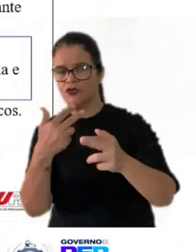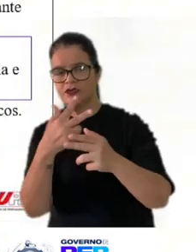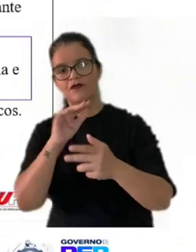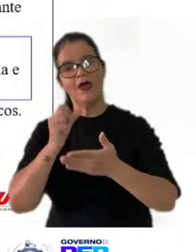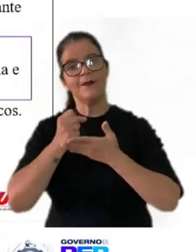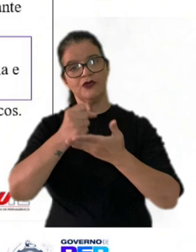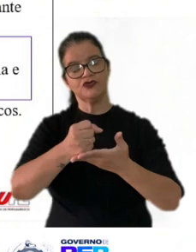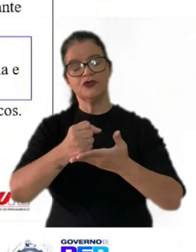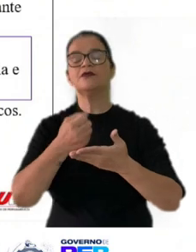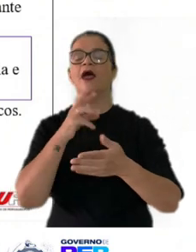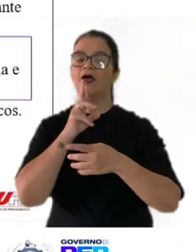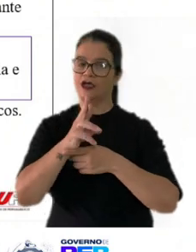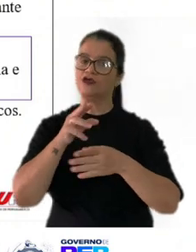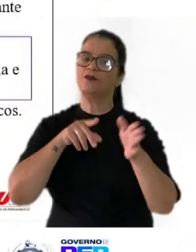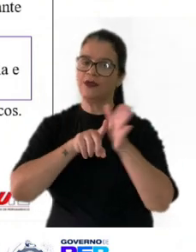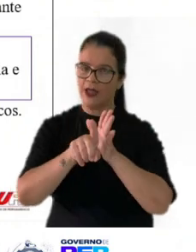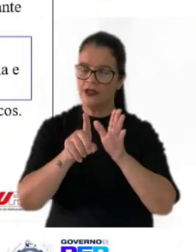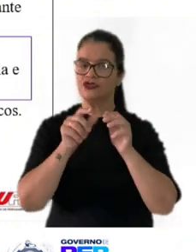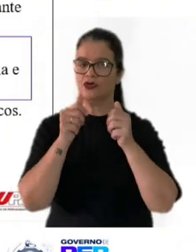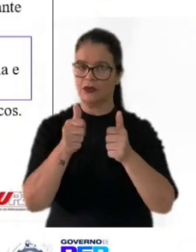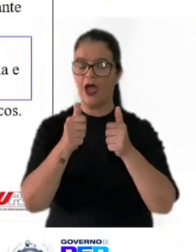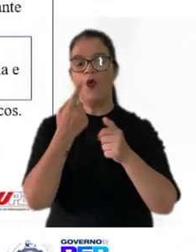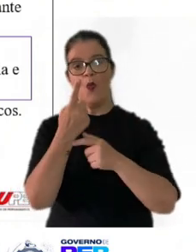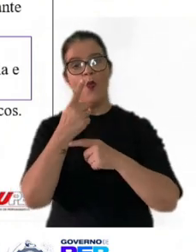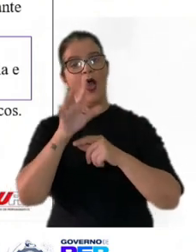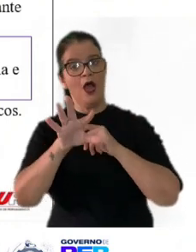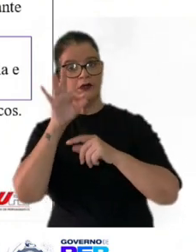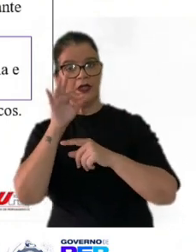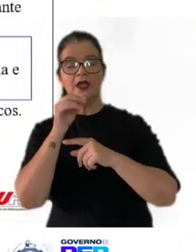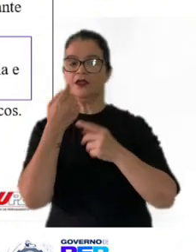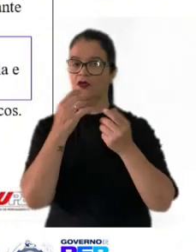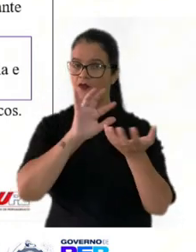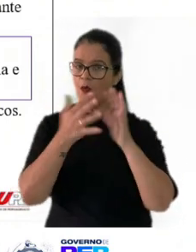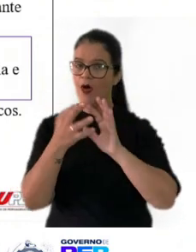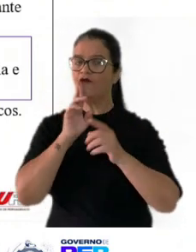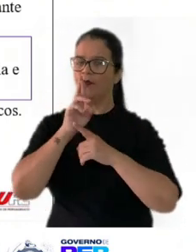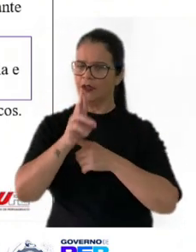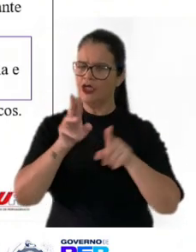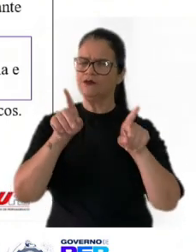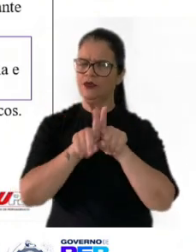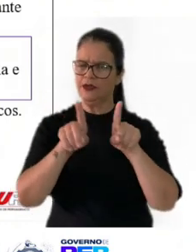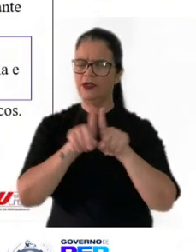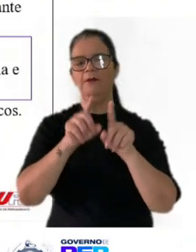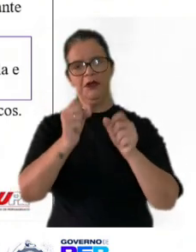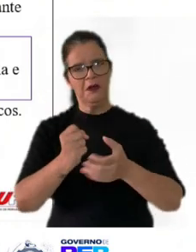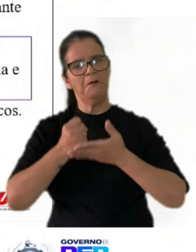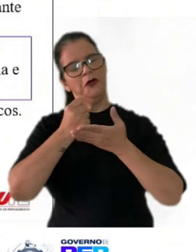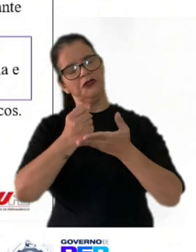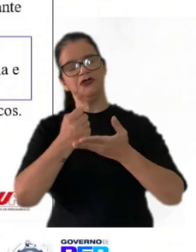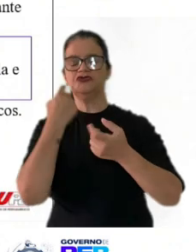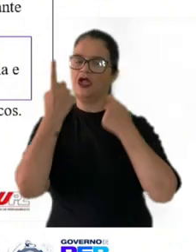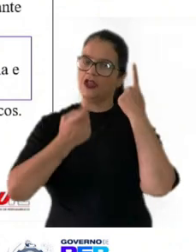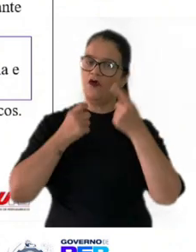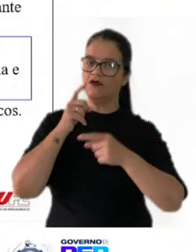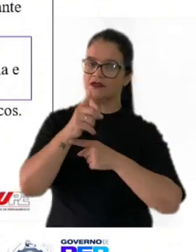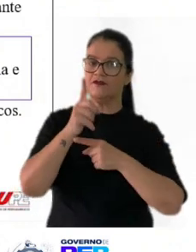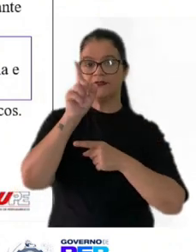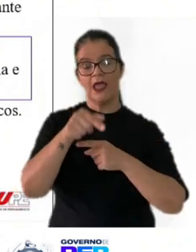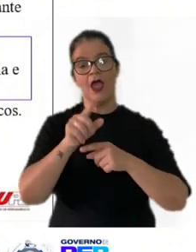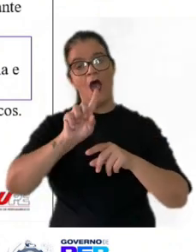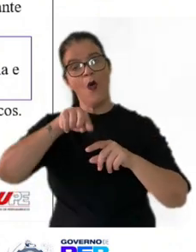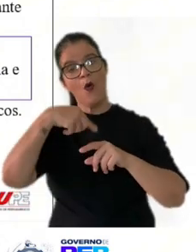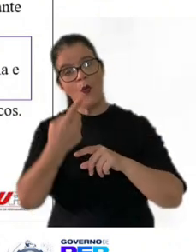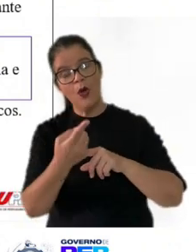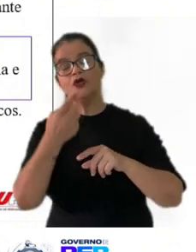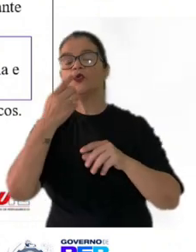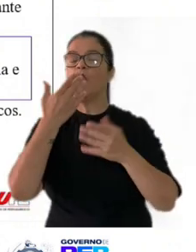uma alternativa uma forma de responder questões também que pode talvez ajudar você é ao invés de começar lendo